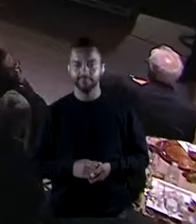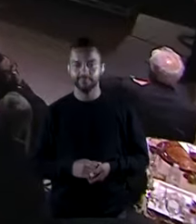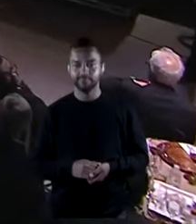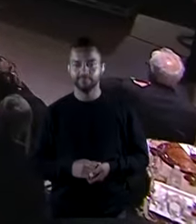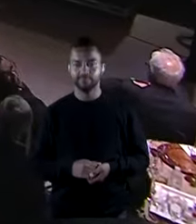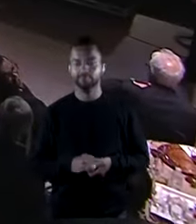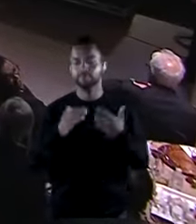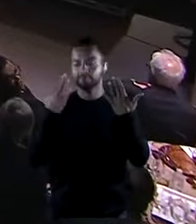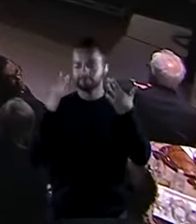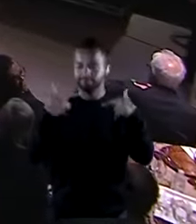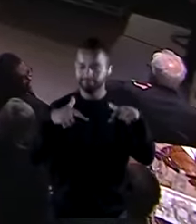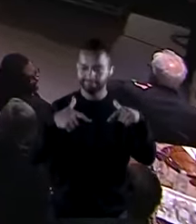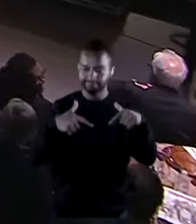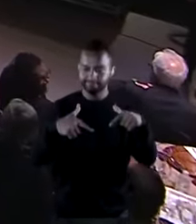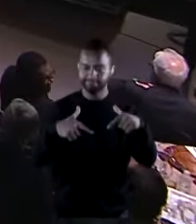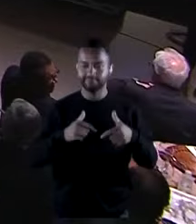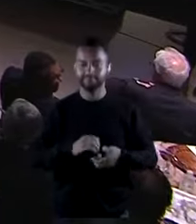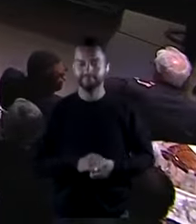Parabéns pelo trabalho, viu?